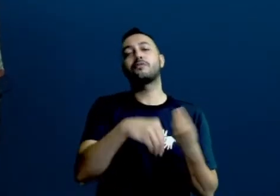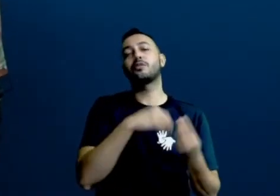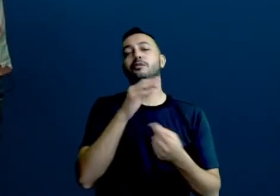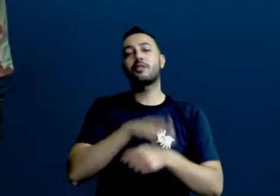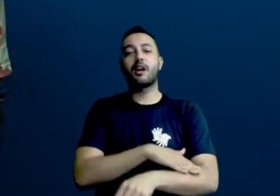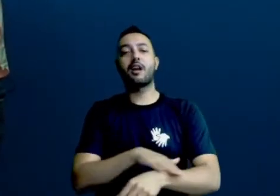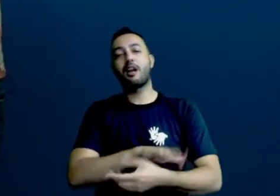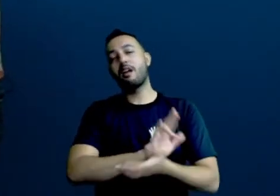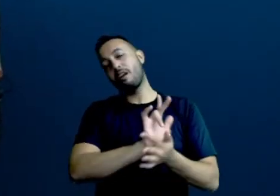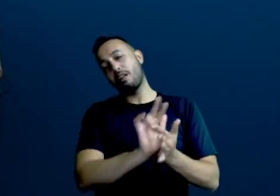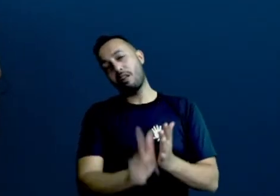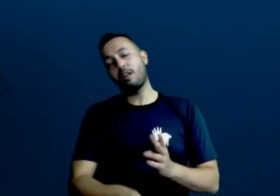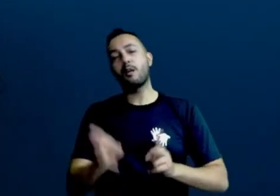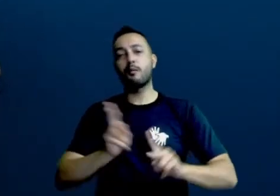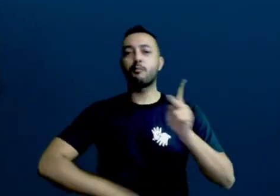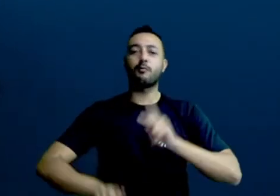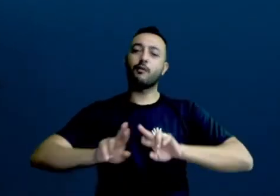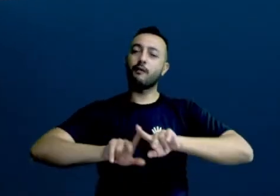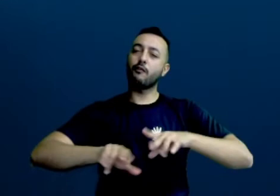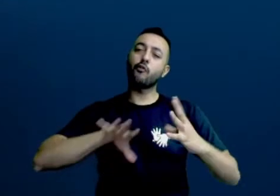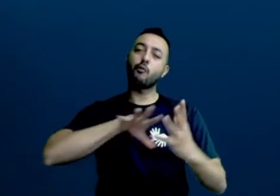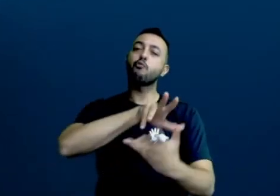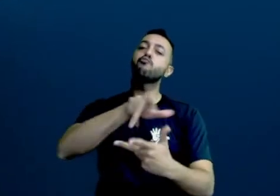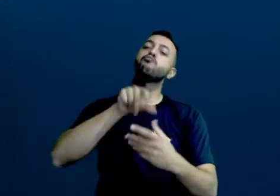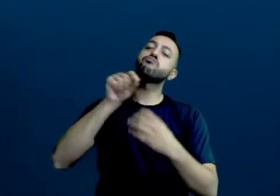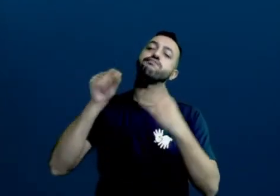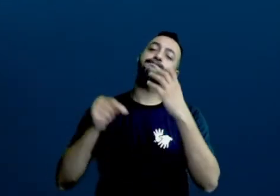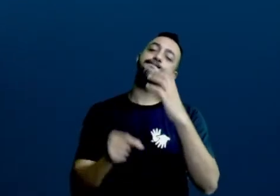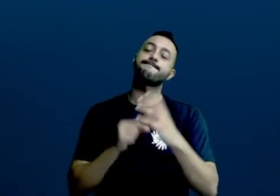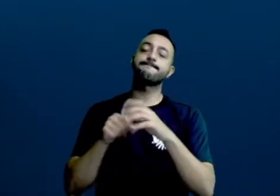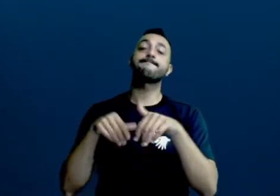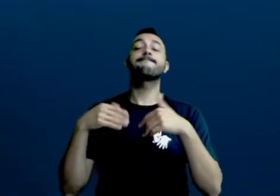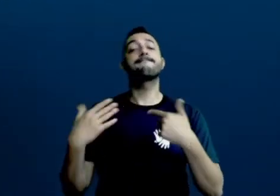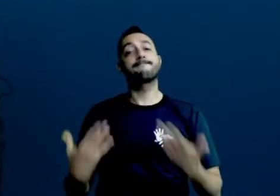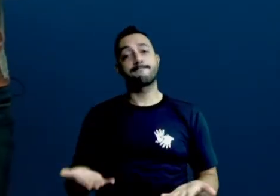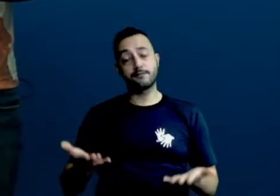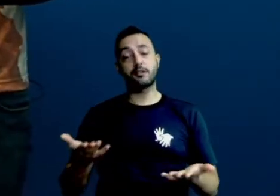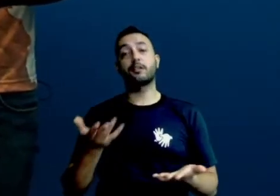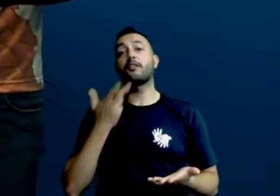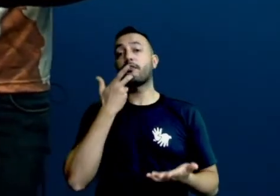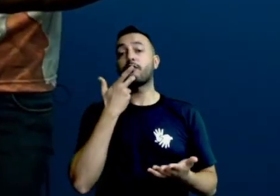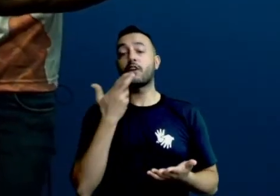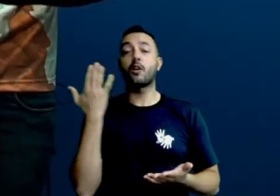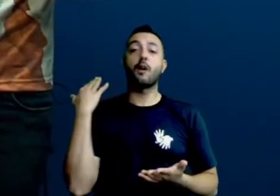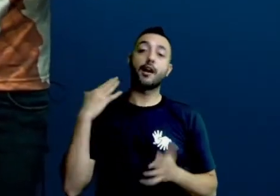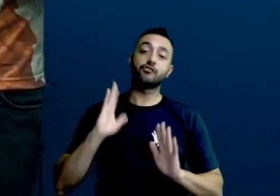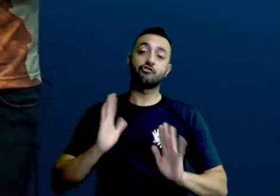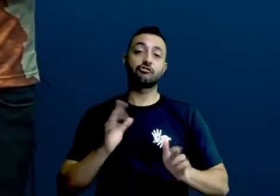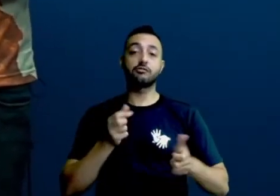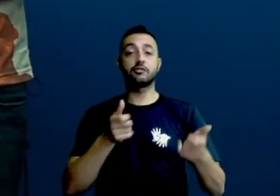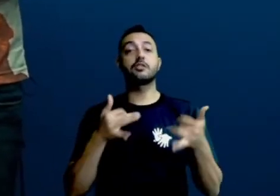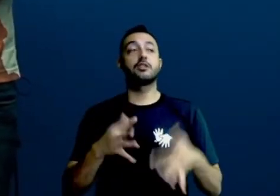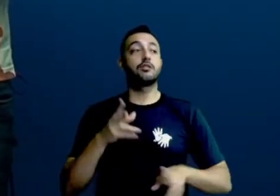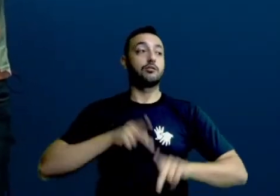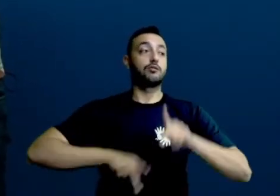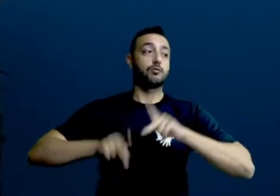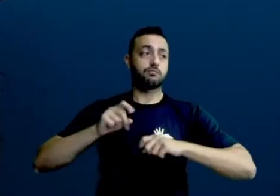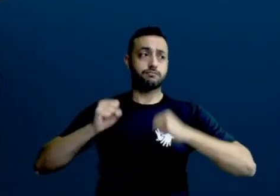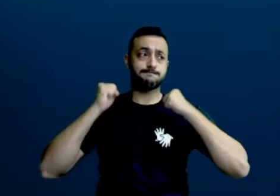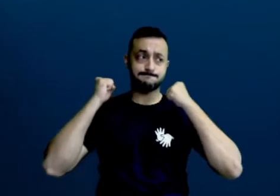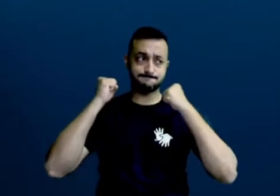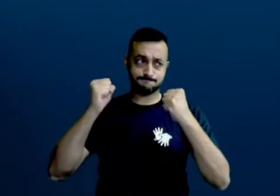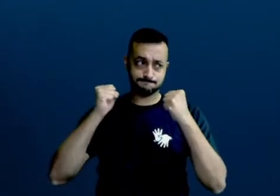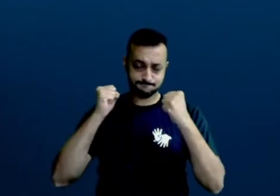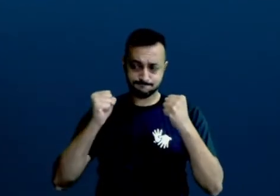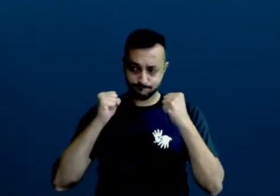certo vários povos do mundo inteiro Tá certo e isso torna como eu falei para vocês anteriormente o nosso povo muito rico